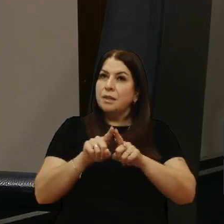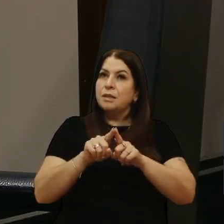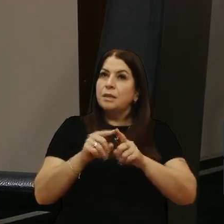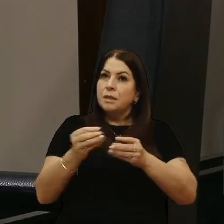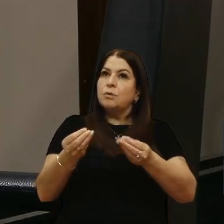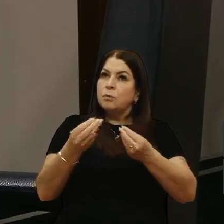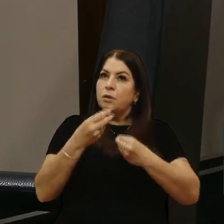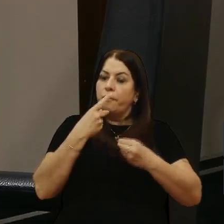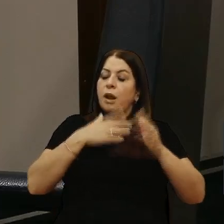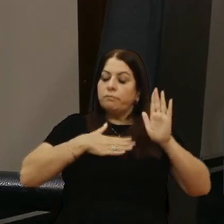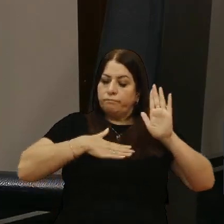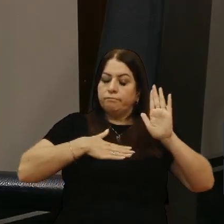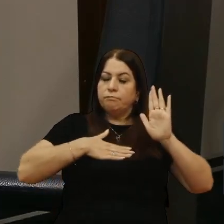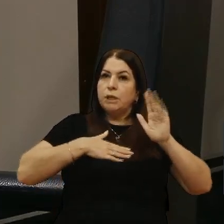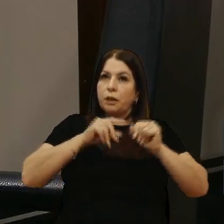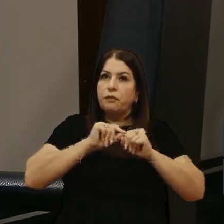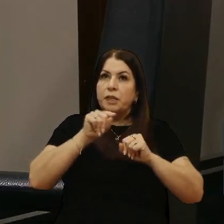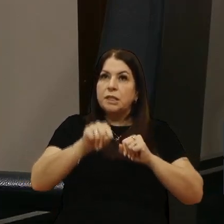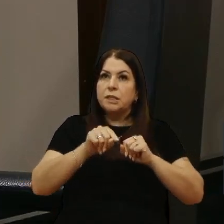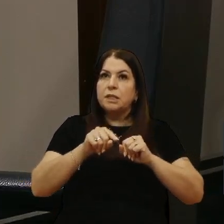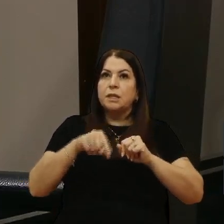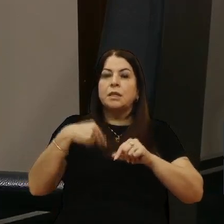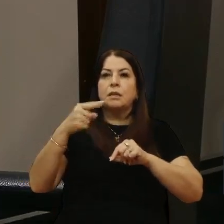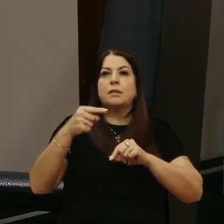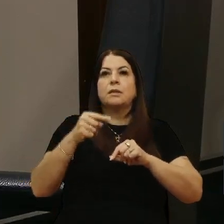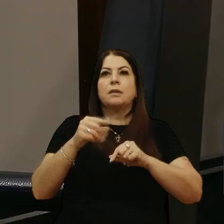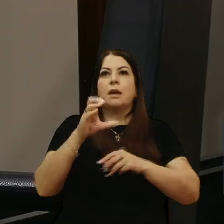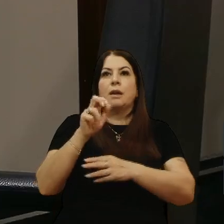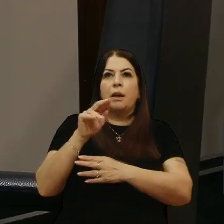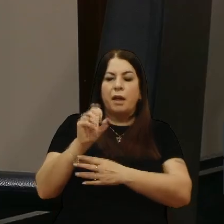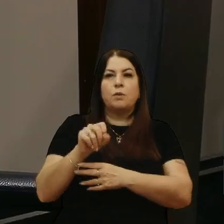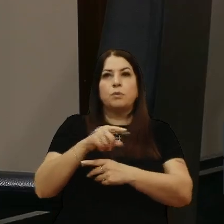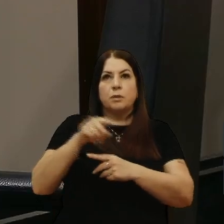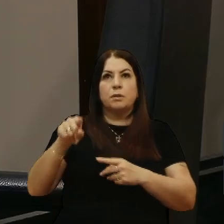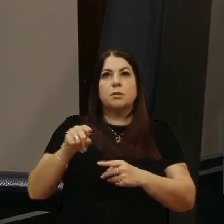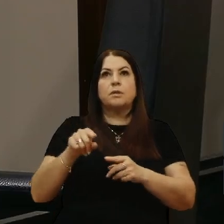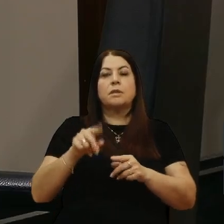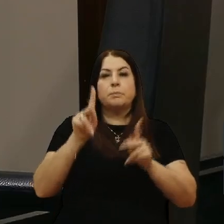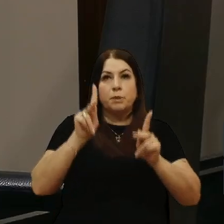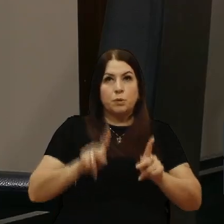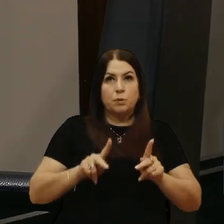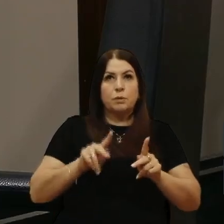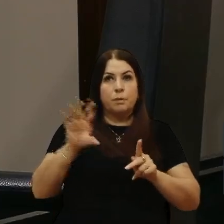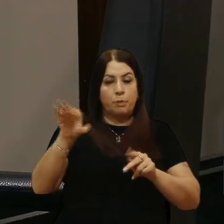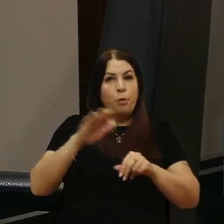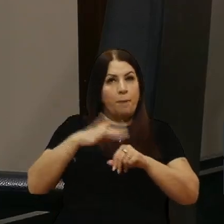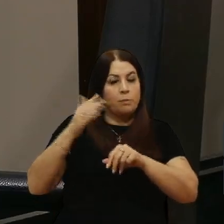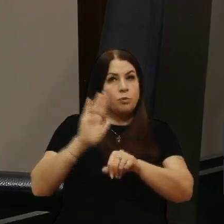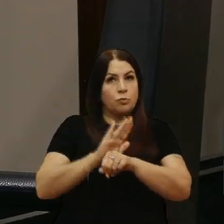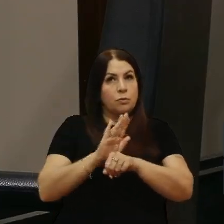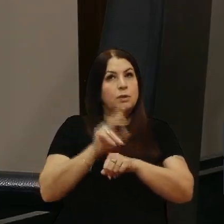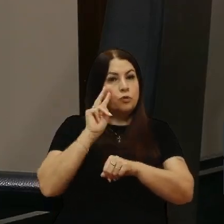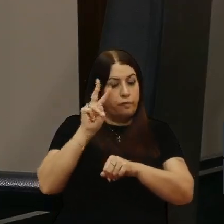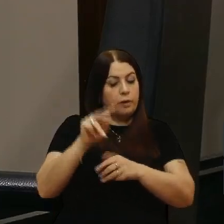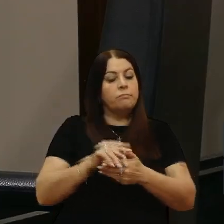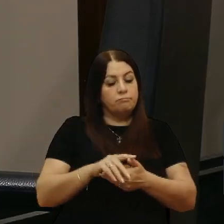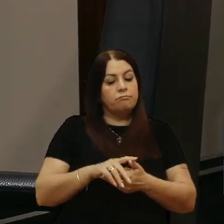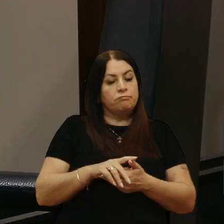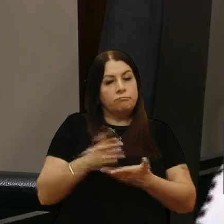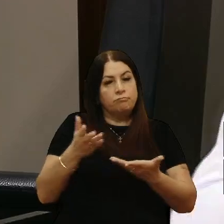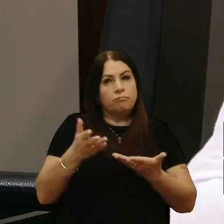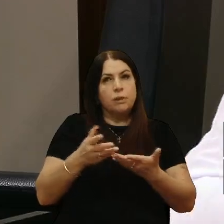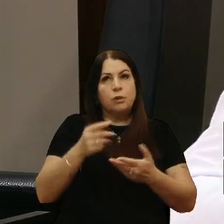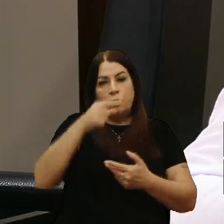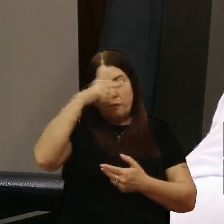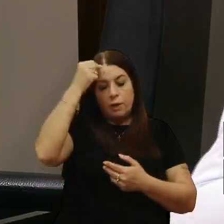deu a palavra que ia fazer render aqueles cargos, aquelas coisas e aquelas pessoas que ele pegou a mais. E isso a gente vê sendo pago agora. Então, o